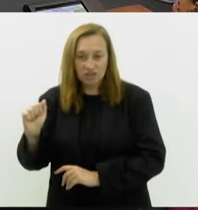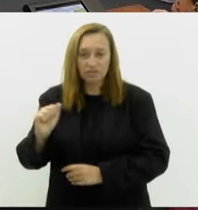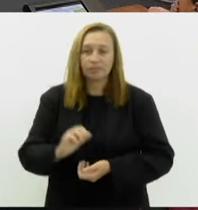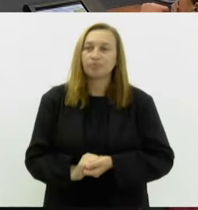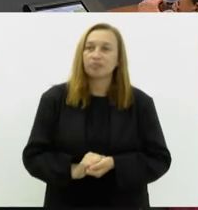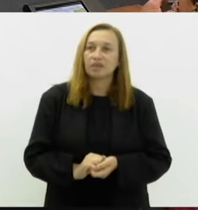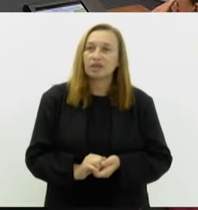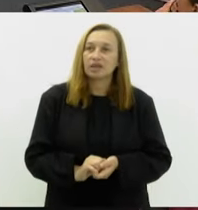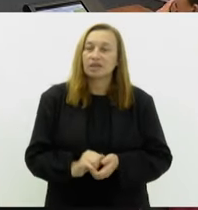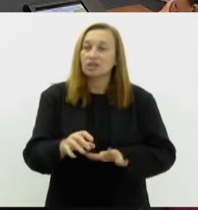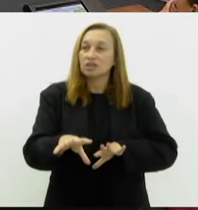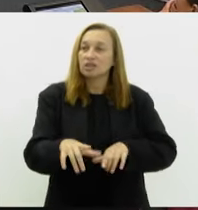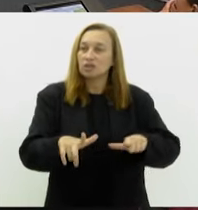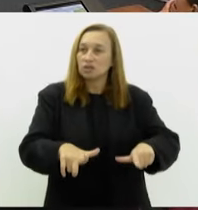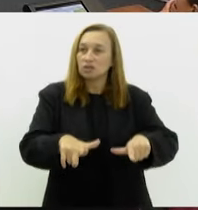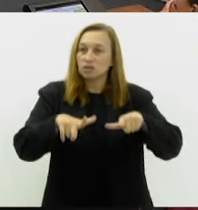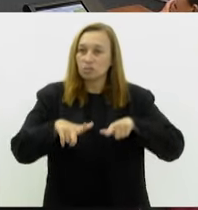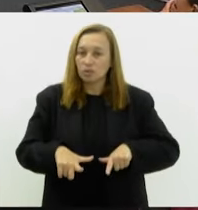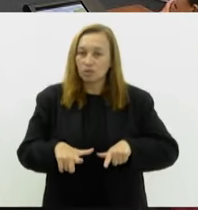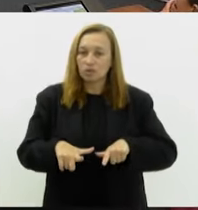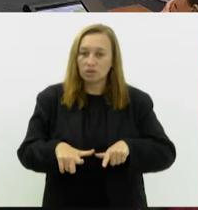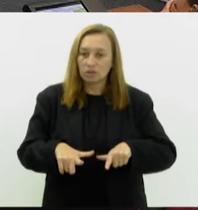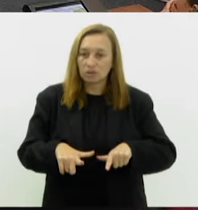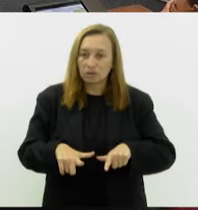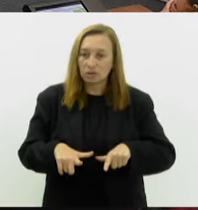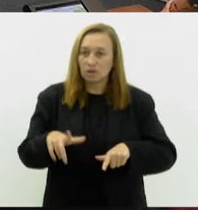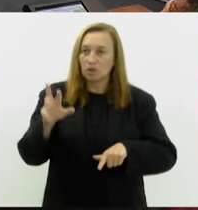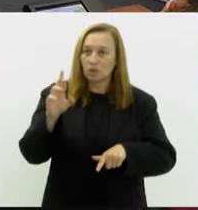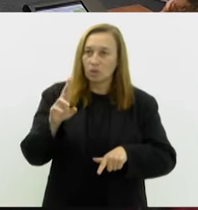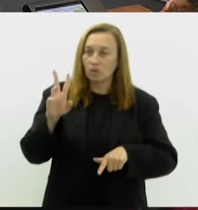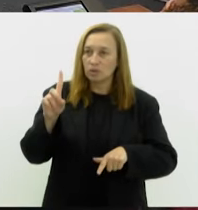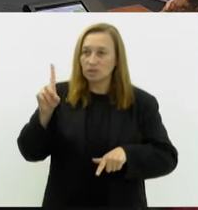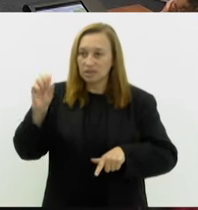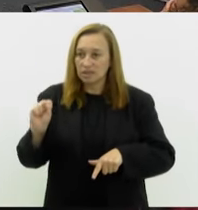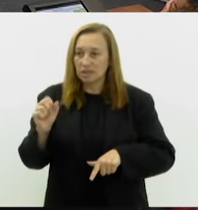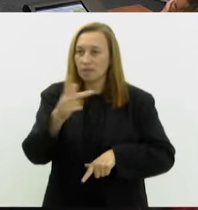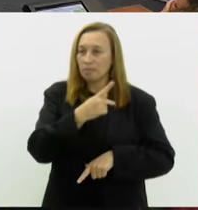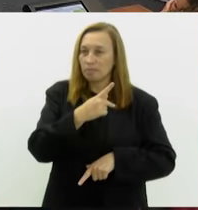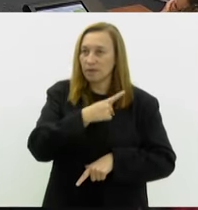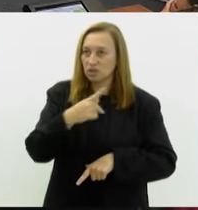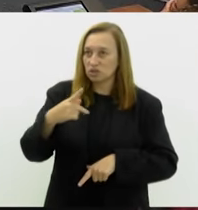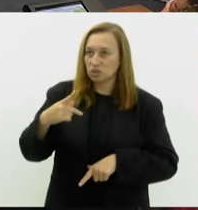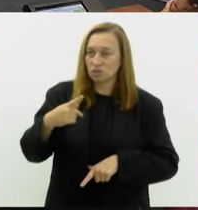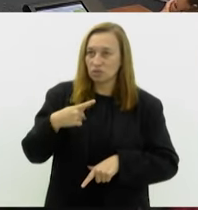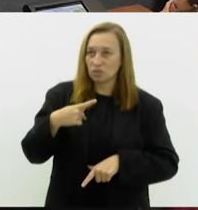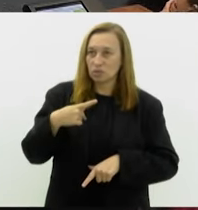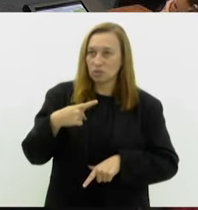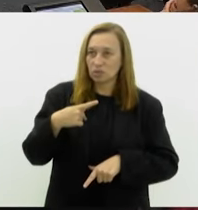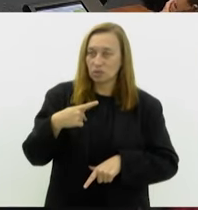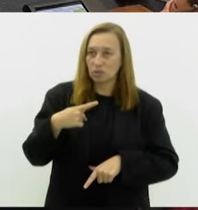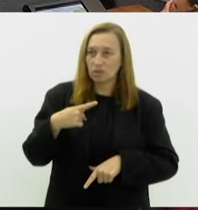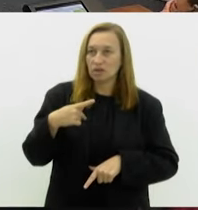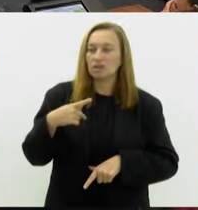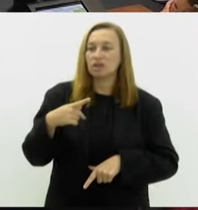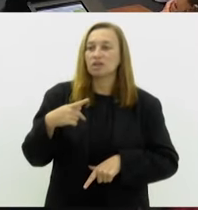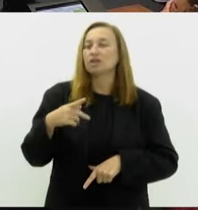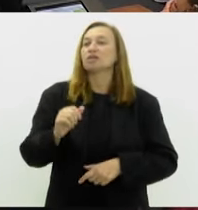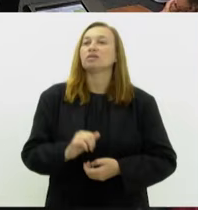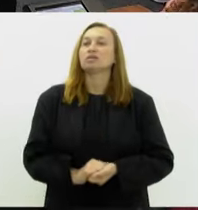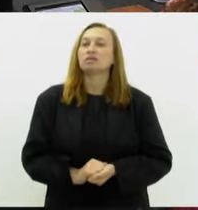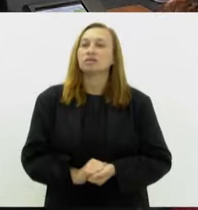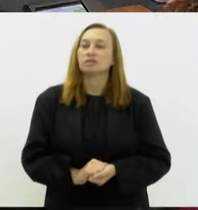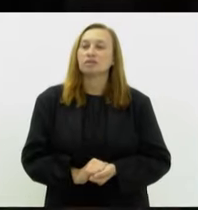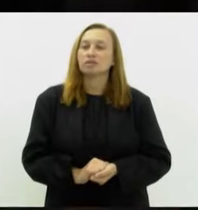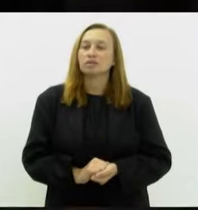concede o diploma Rúzio Phillips Shed ao pastor Zenóbio Mendonça da Fonseca Júnior, parecer